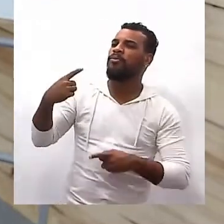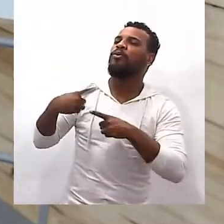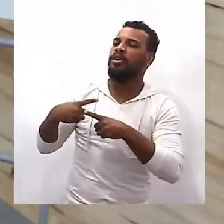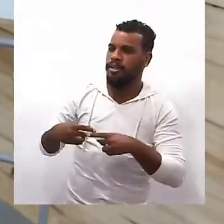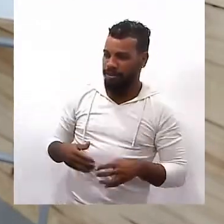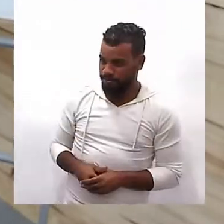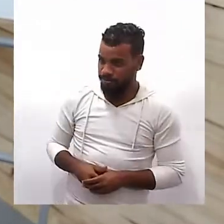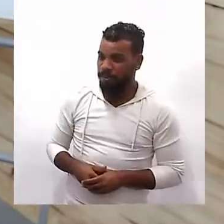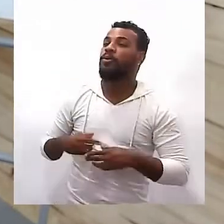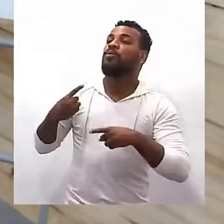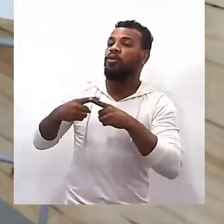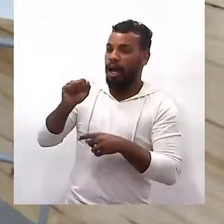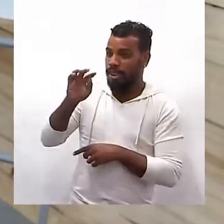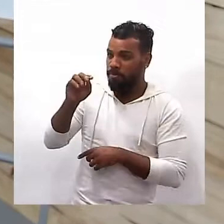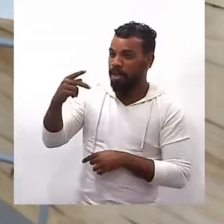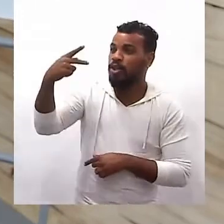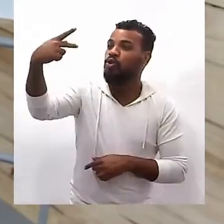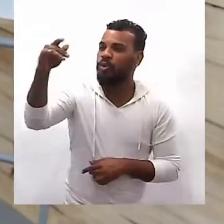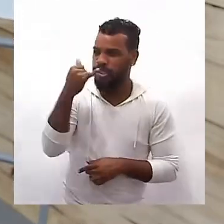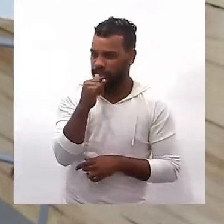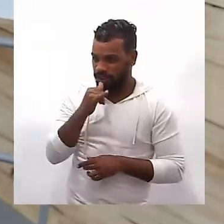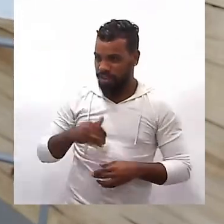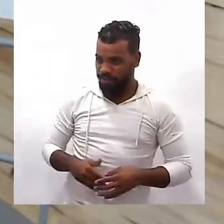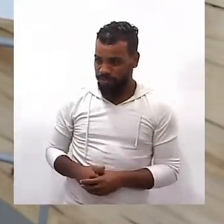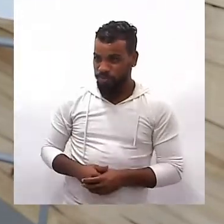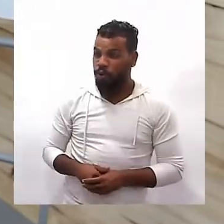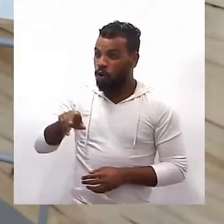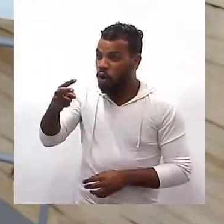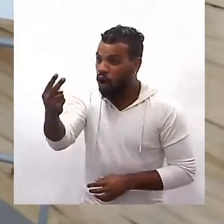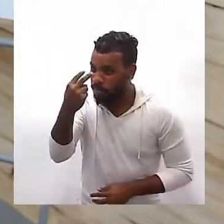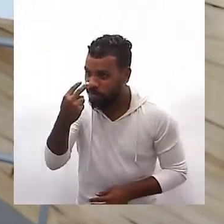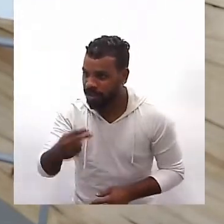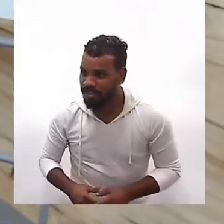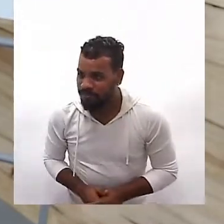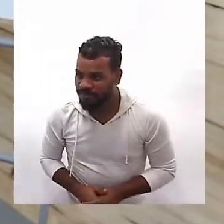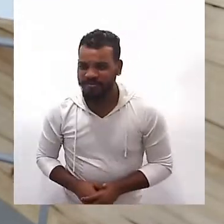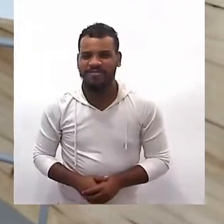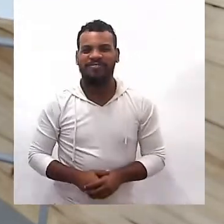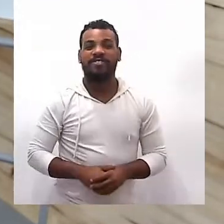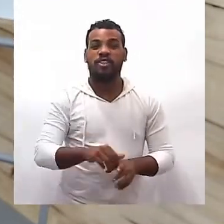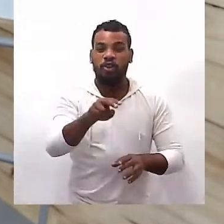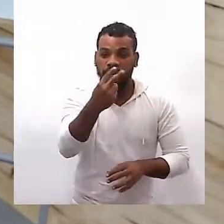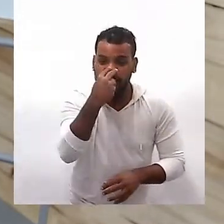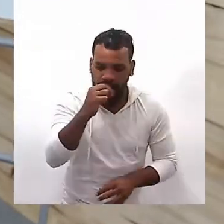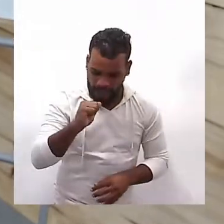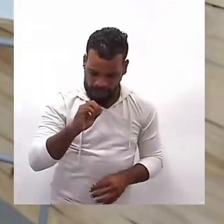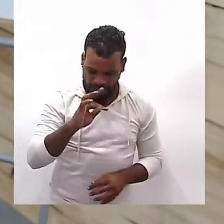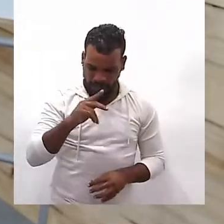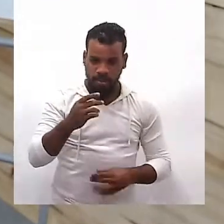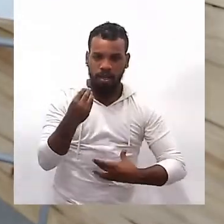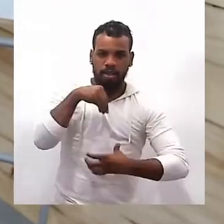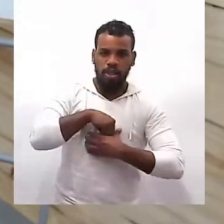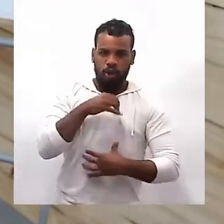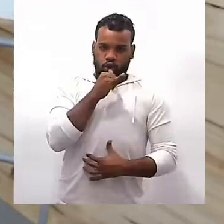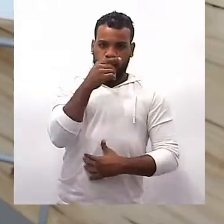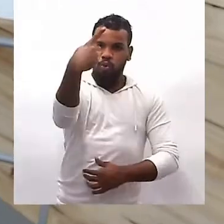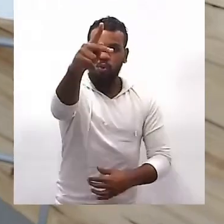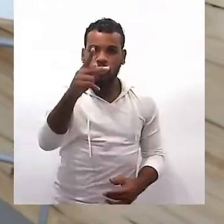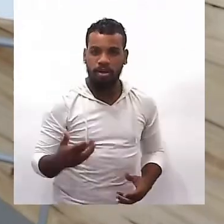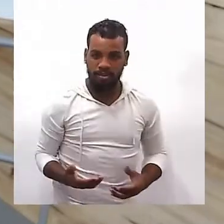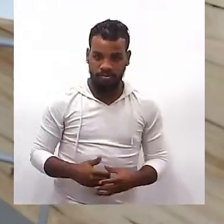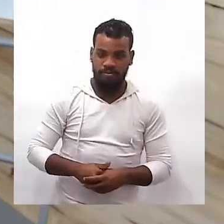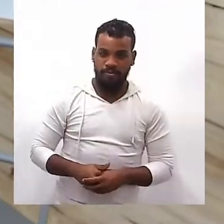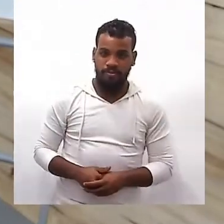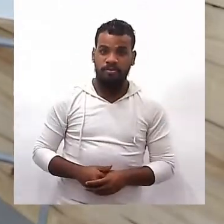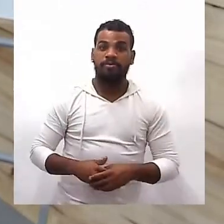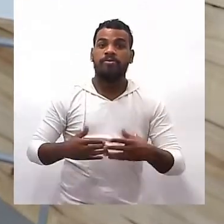o ATP é a tua energia. Menino, olha para mim. O ATP é a tua energia. Não pode esquecer disso.